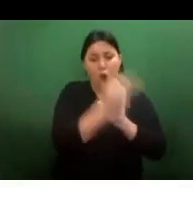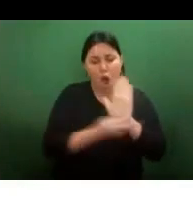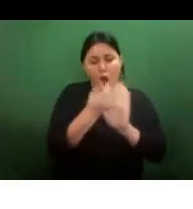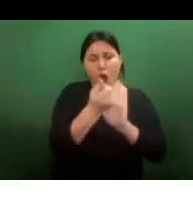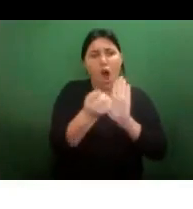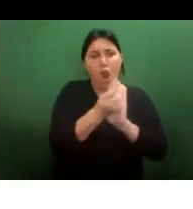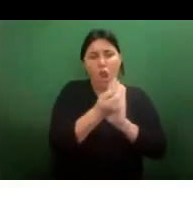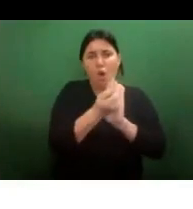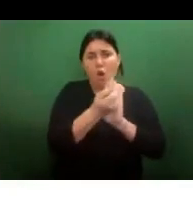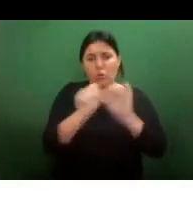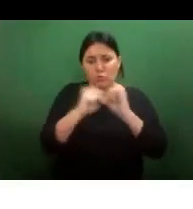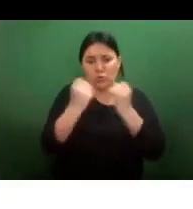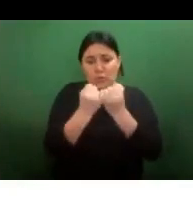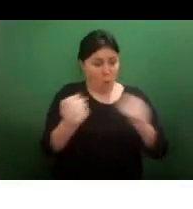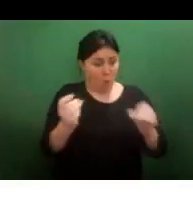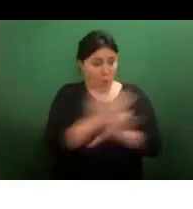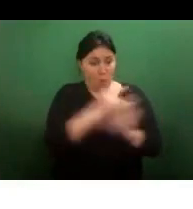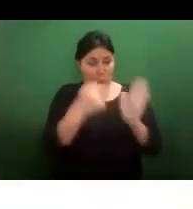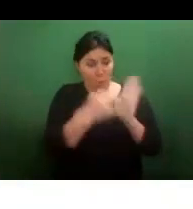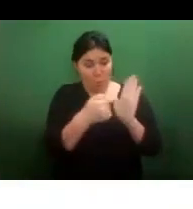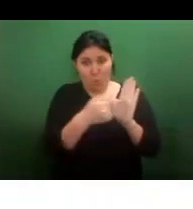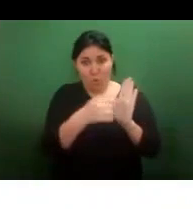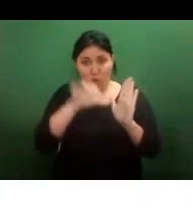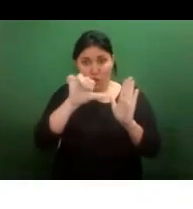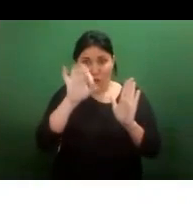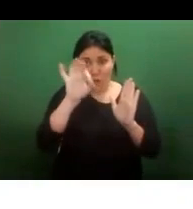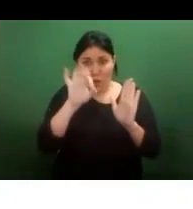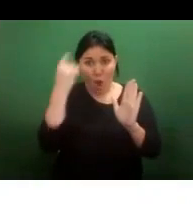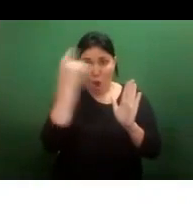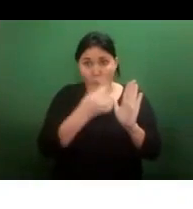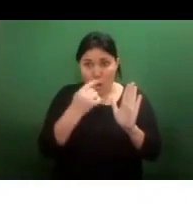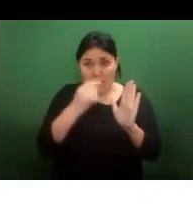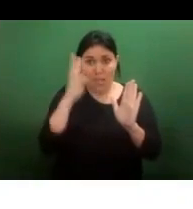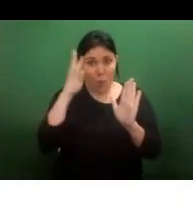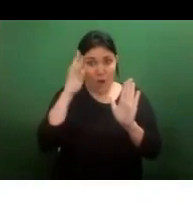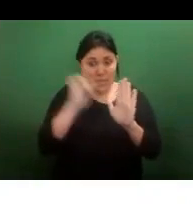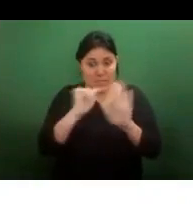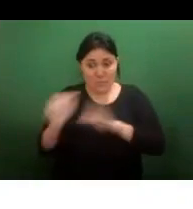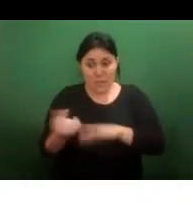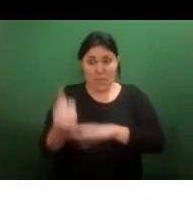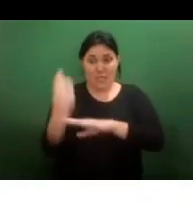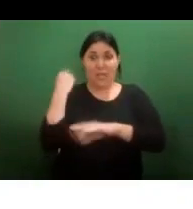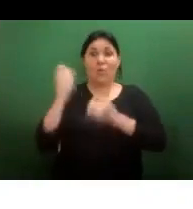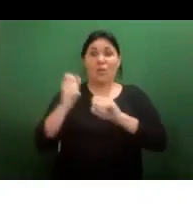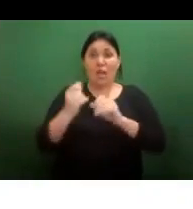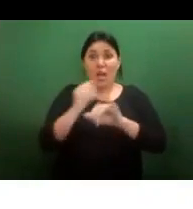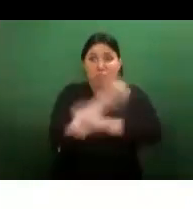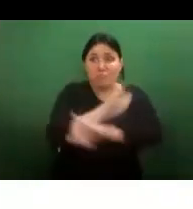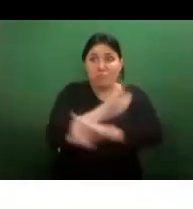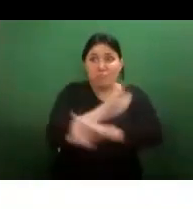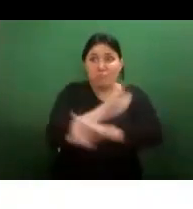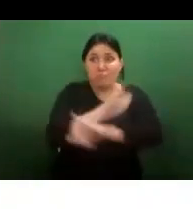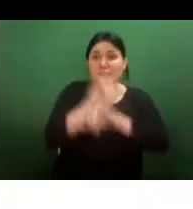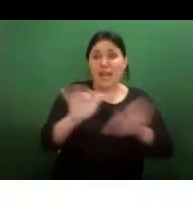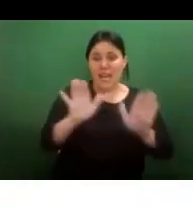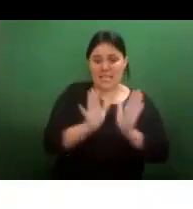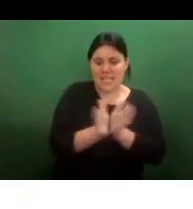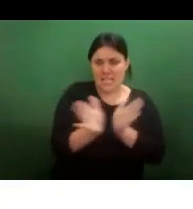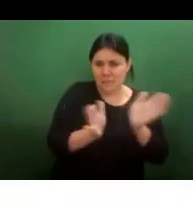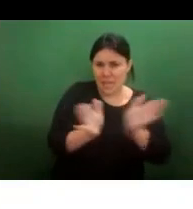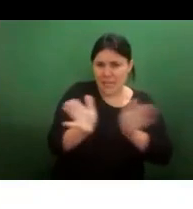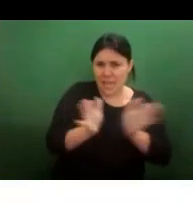pronta, 9 horas da noite da quarta-feira passada. Eu divulgo então nos grupos de acessibilidade do WhatsApp que eu faço parte